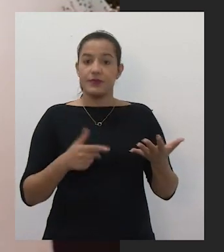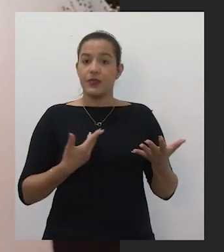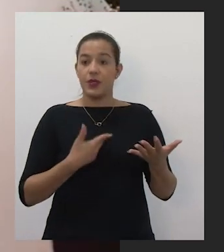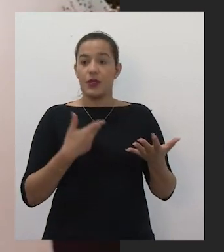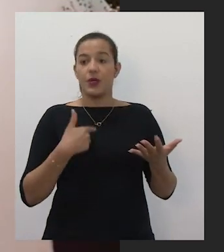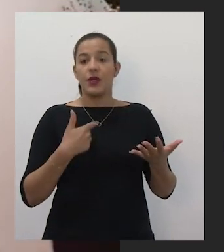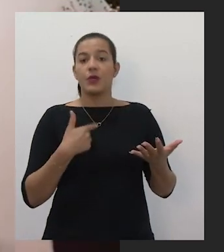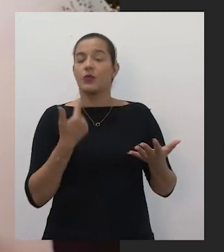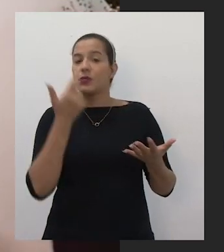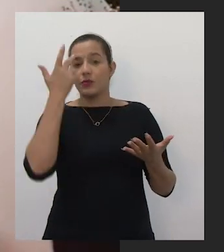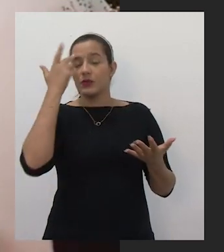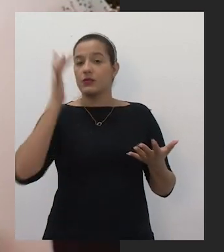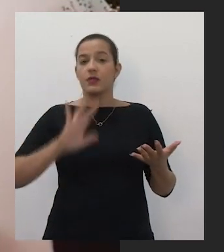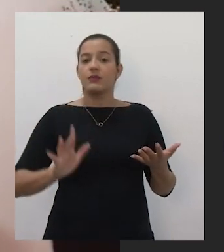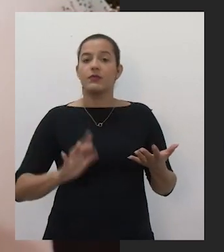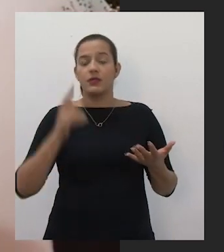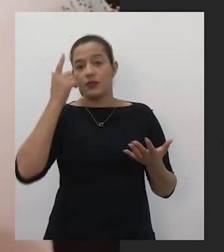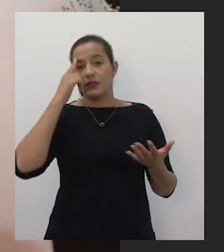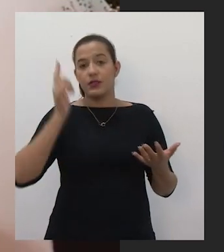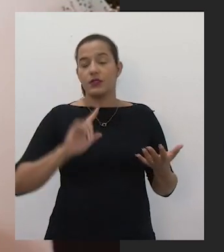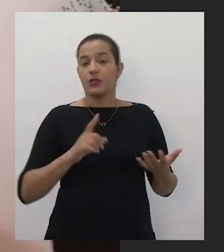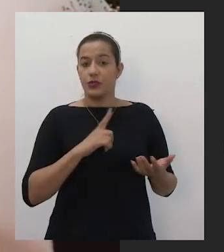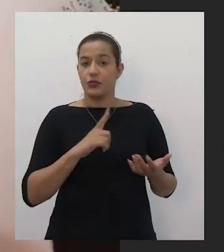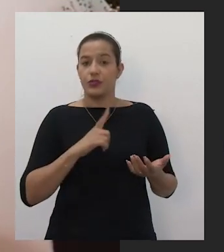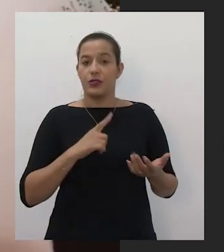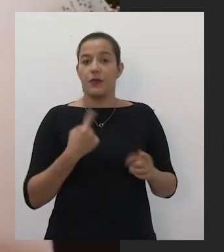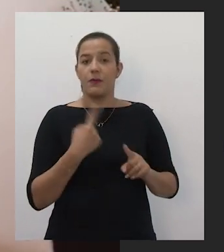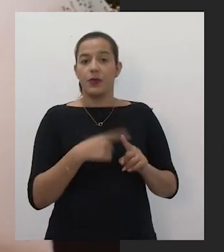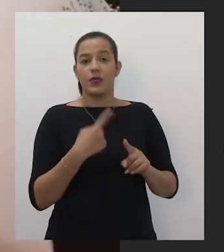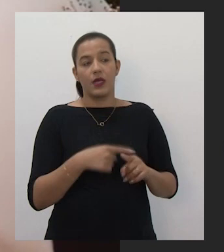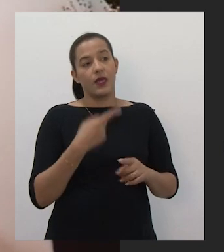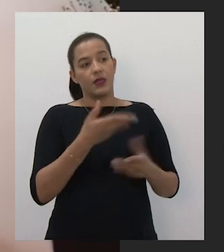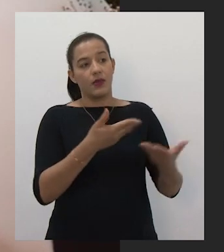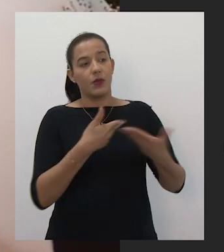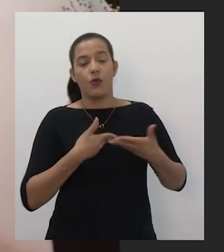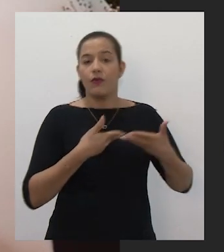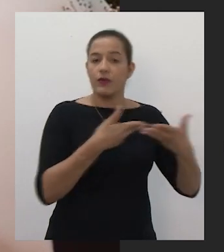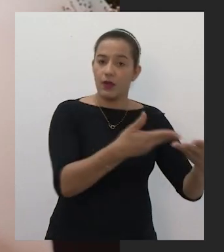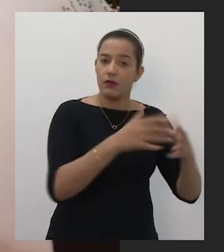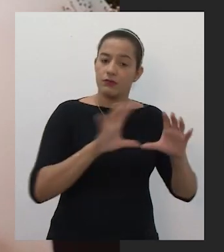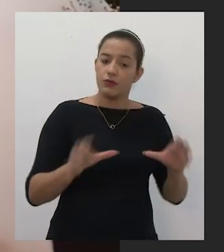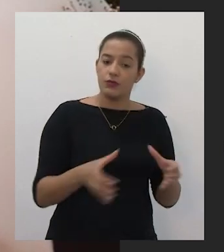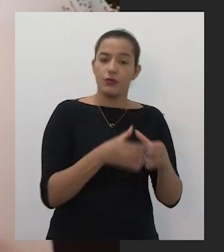desse grupo, porque para mim era só meu jeito de ser.